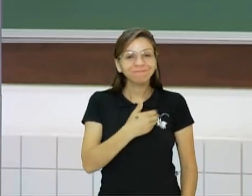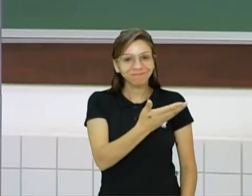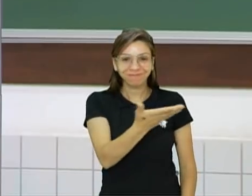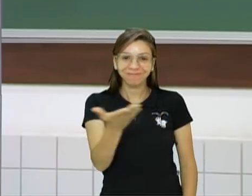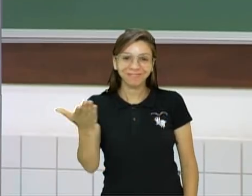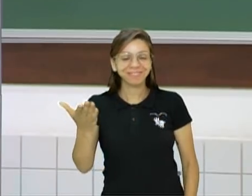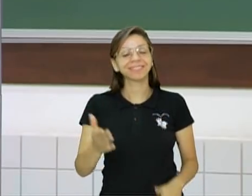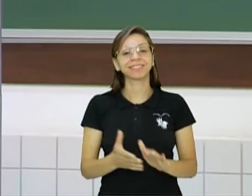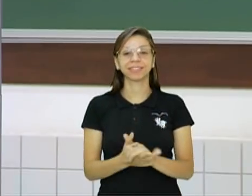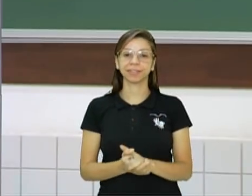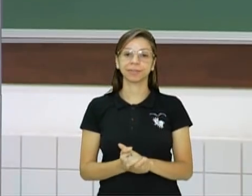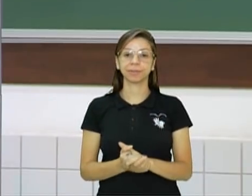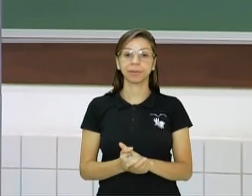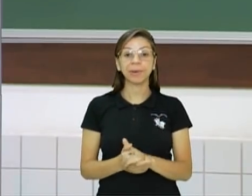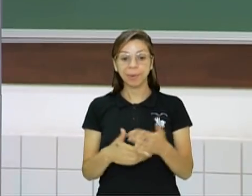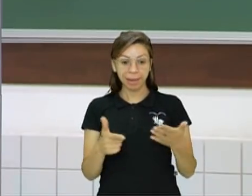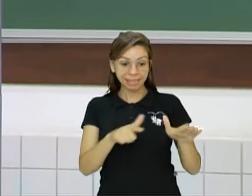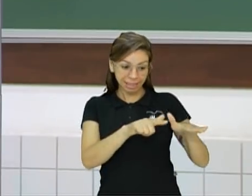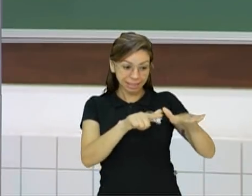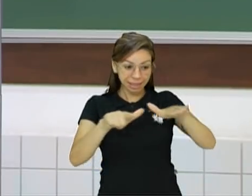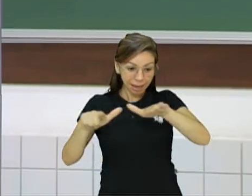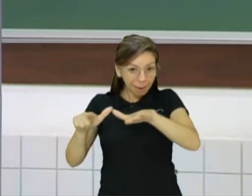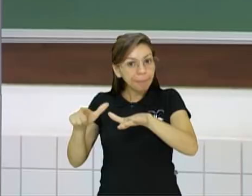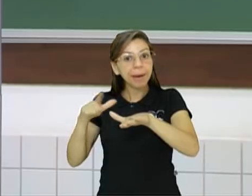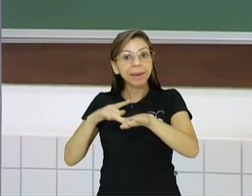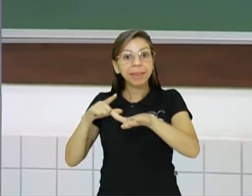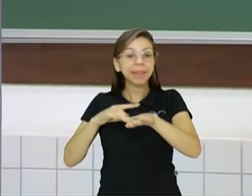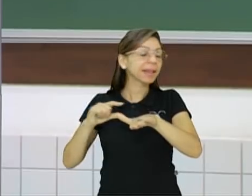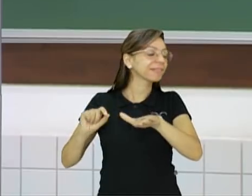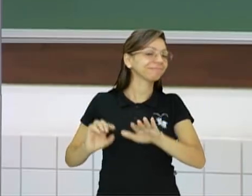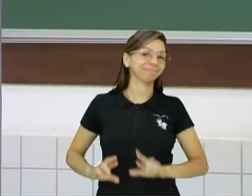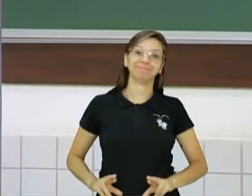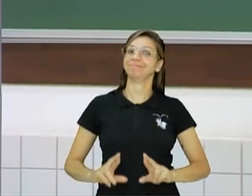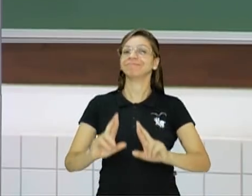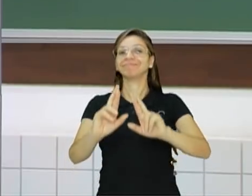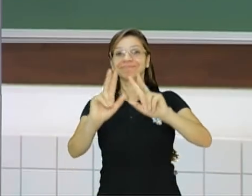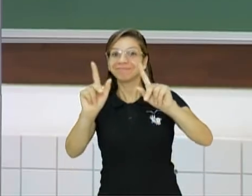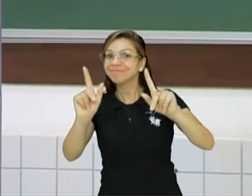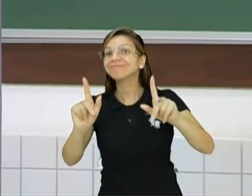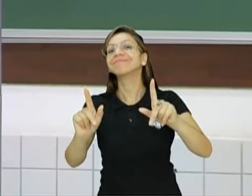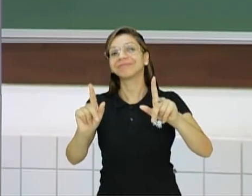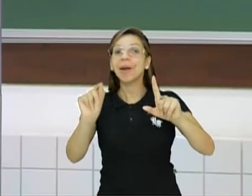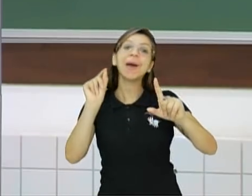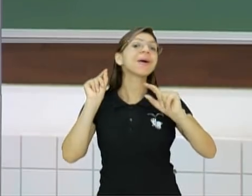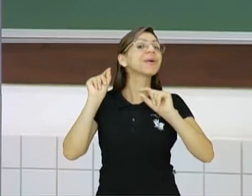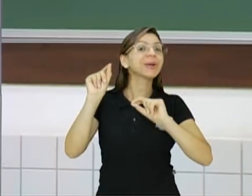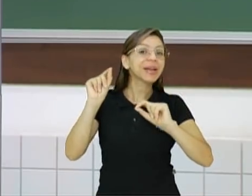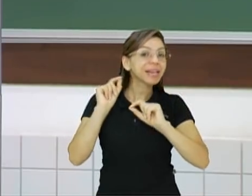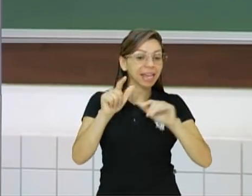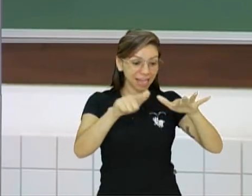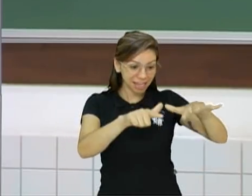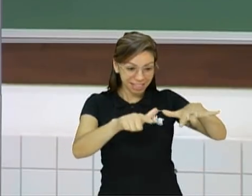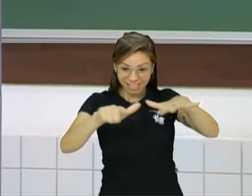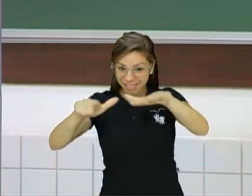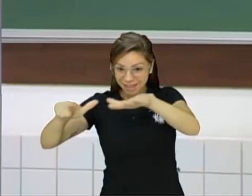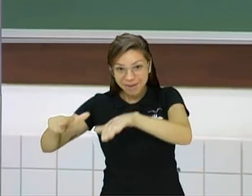E olha só que essa semana nós vamos ter uma semana um pouco diferente. Nós vamos para a semana